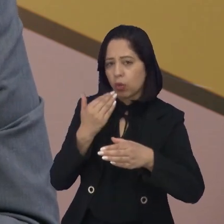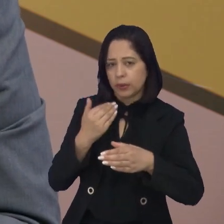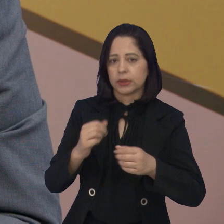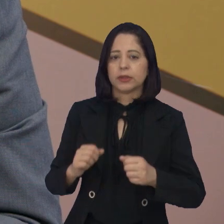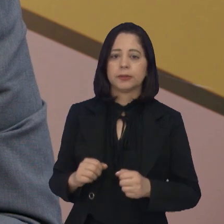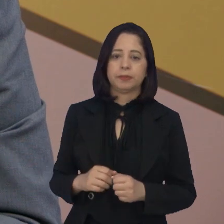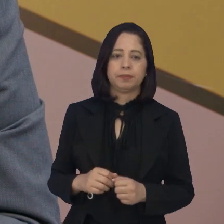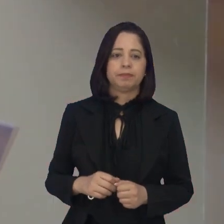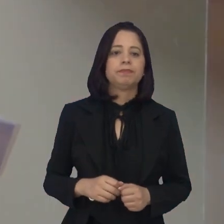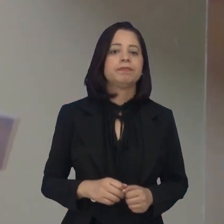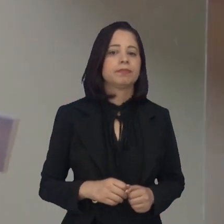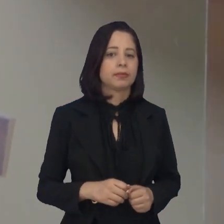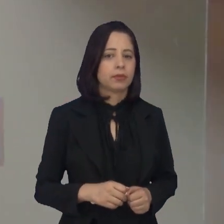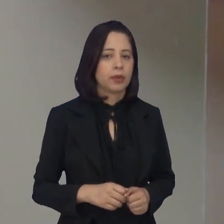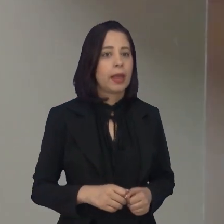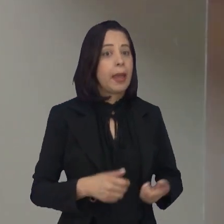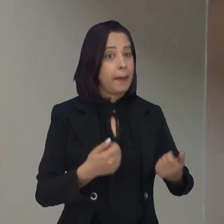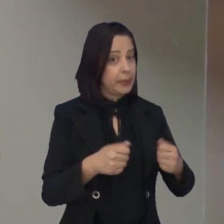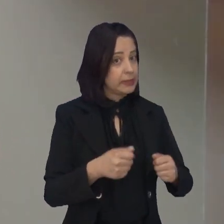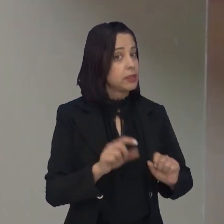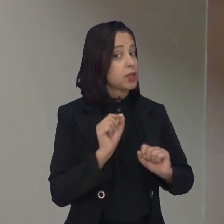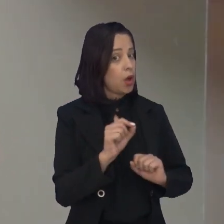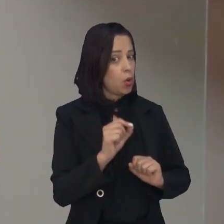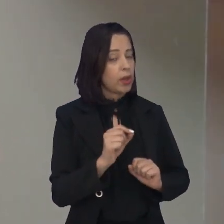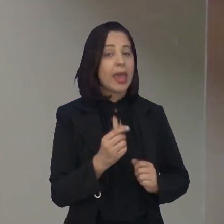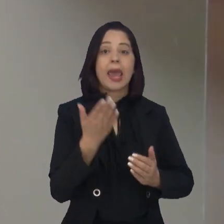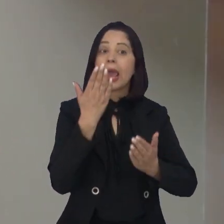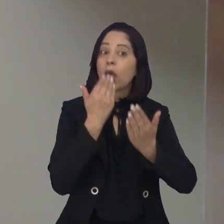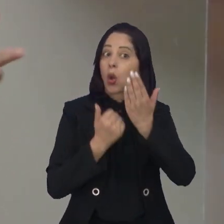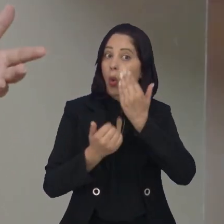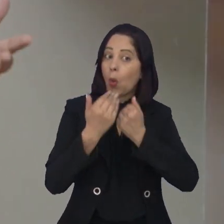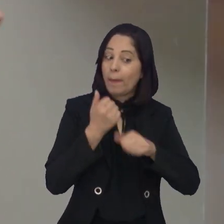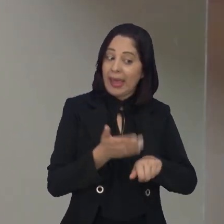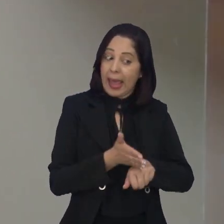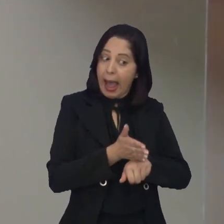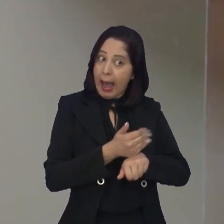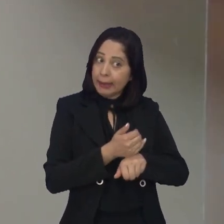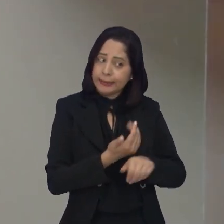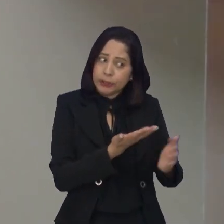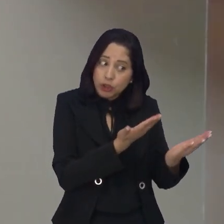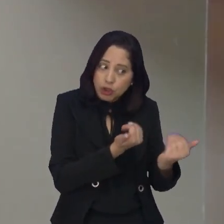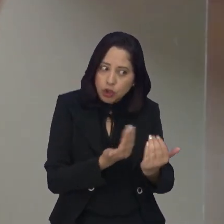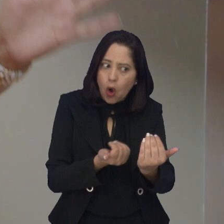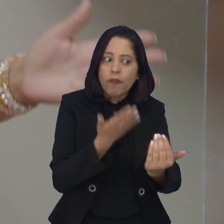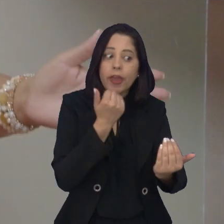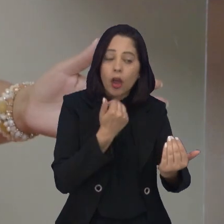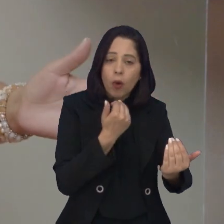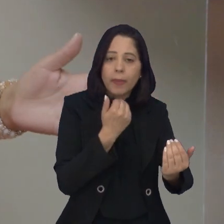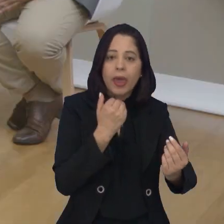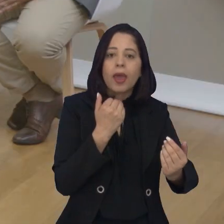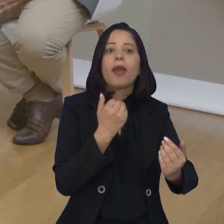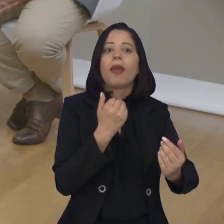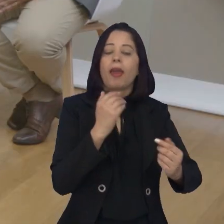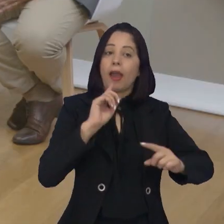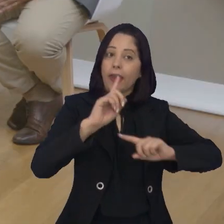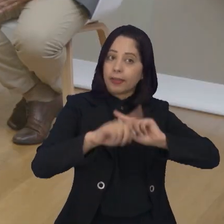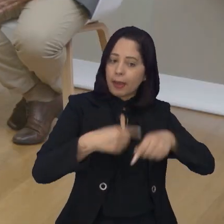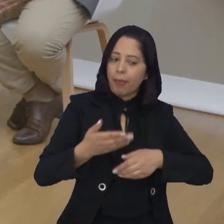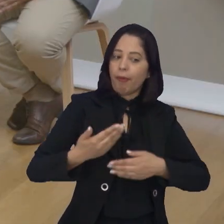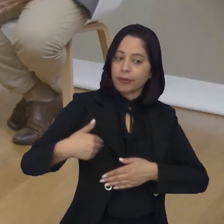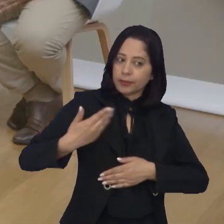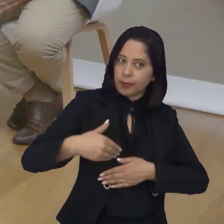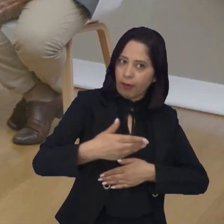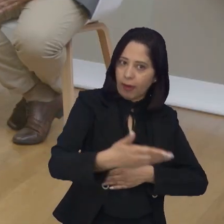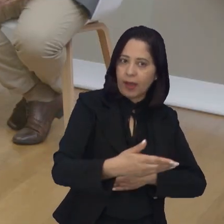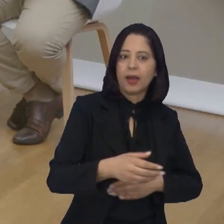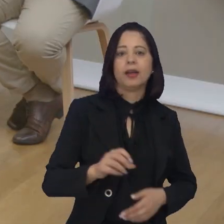não tem jeito. E desde cedo, lembrando que a gente está falando de longevidade. Então, a longevidade começa desde a hora que a gente nasce, né, doutor? Eu imagino. Sim,